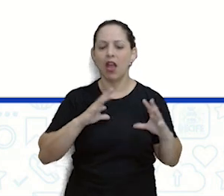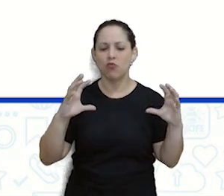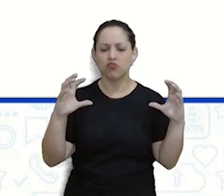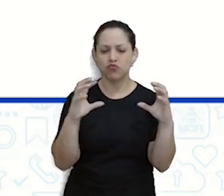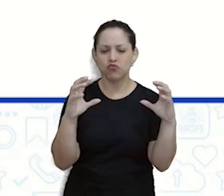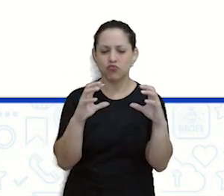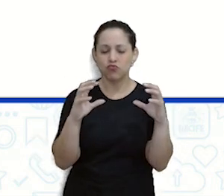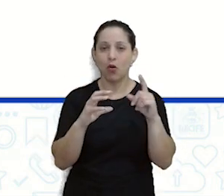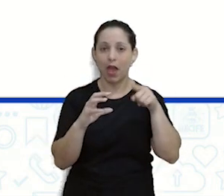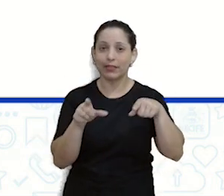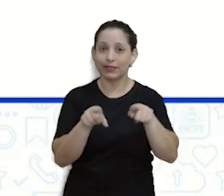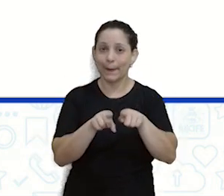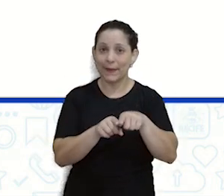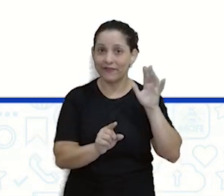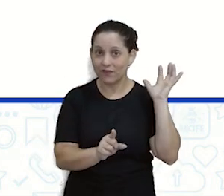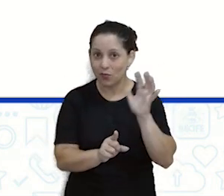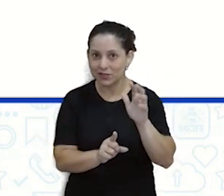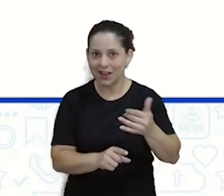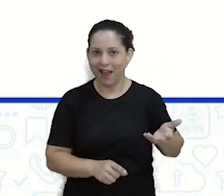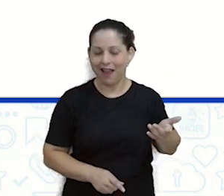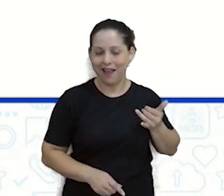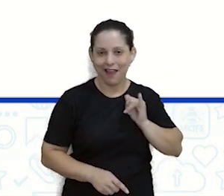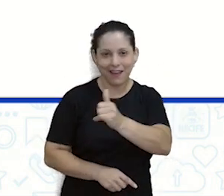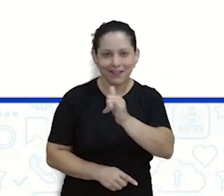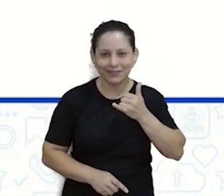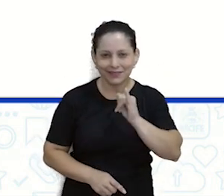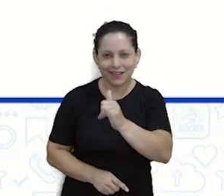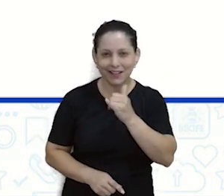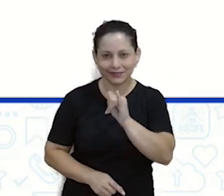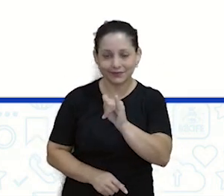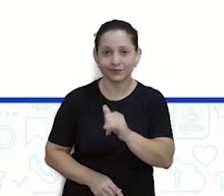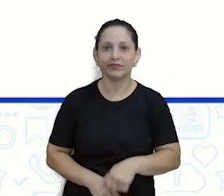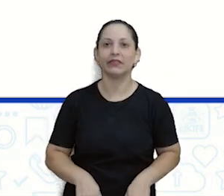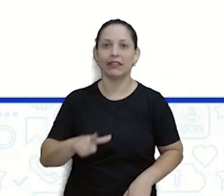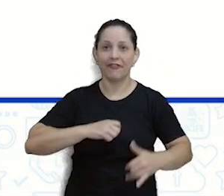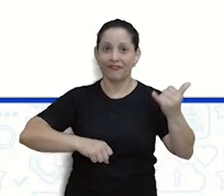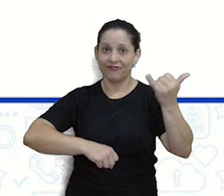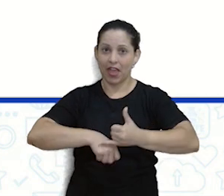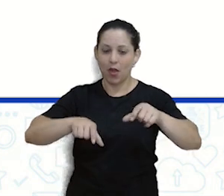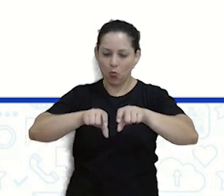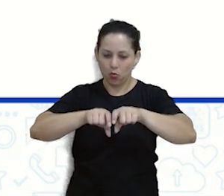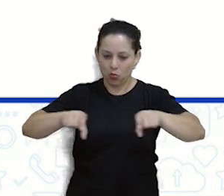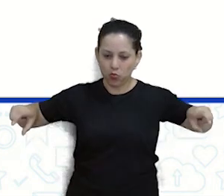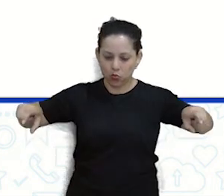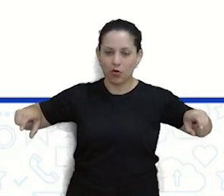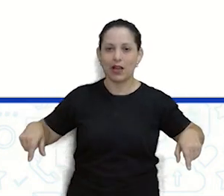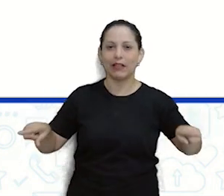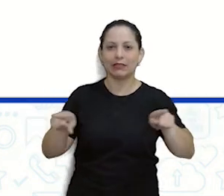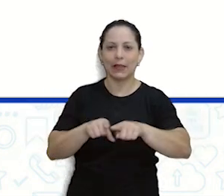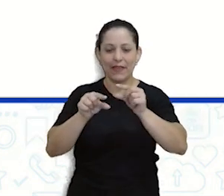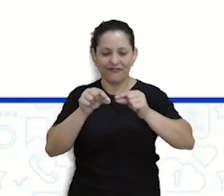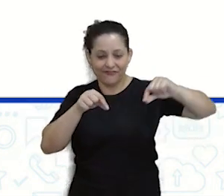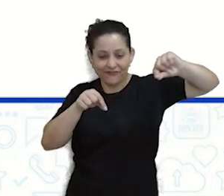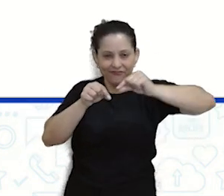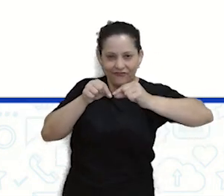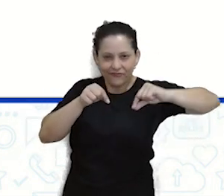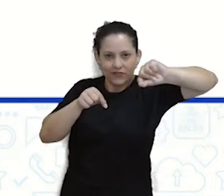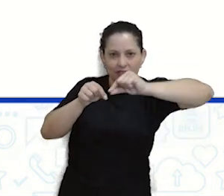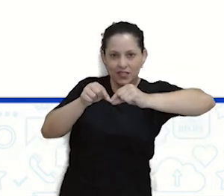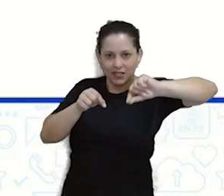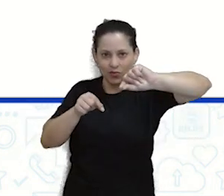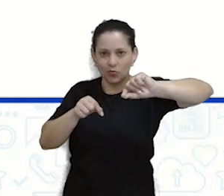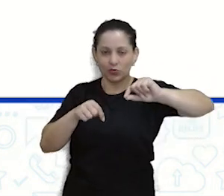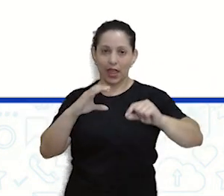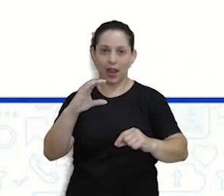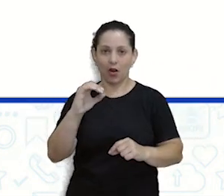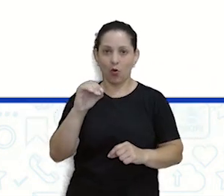de eletricidade, os metais, né? Então, a gente tá vendo aí uma barra de ferro, um fio de cobre, tá certo? Então, os metais são utilizados